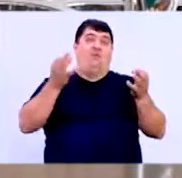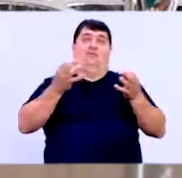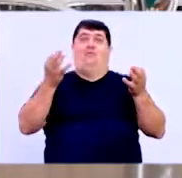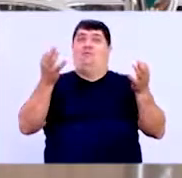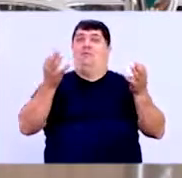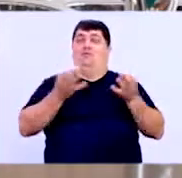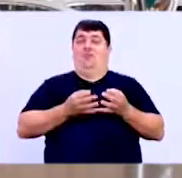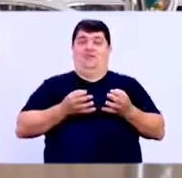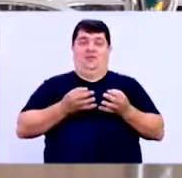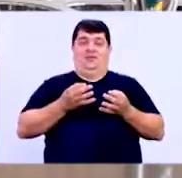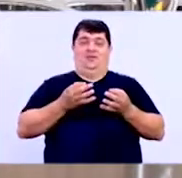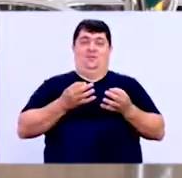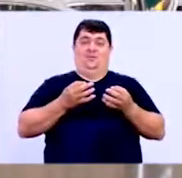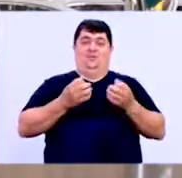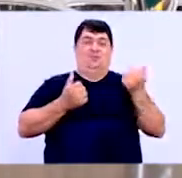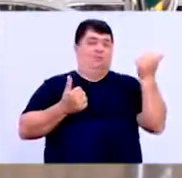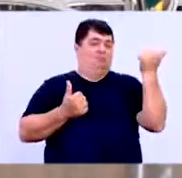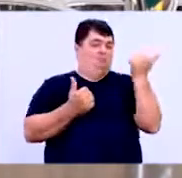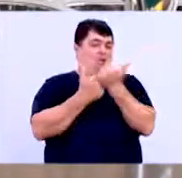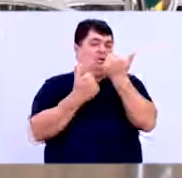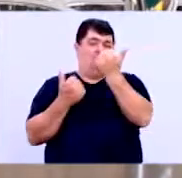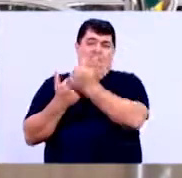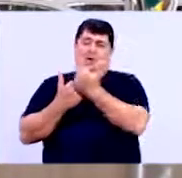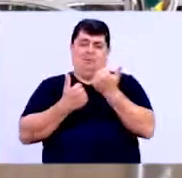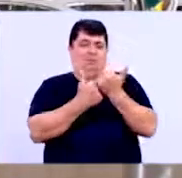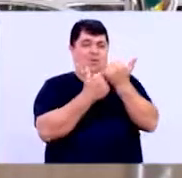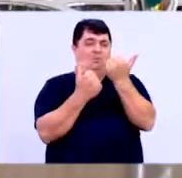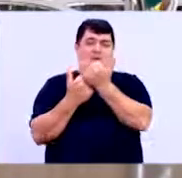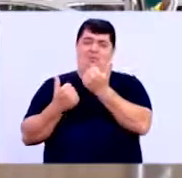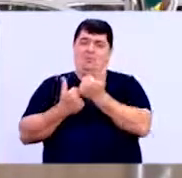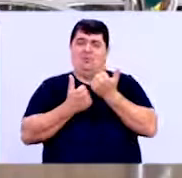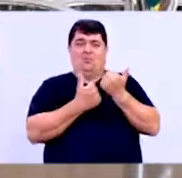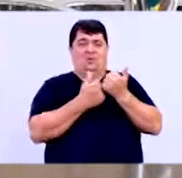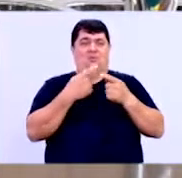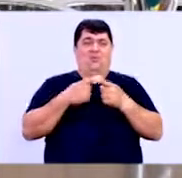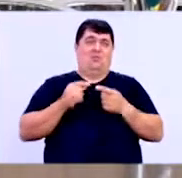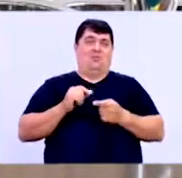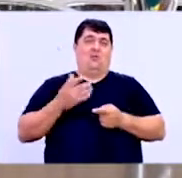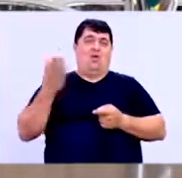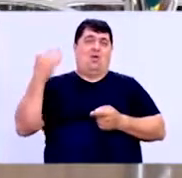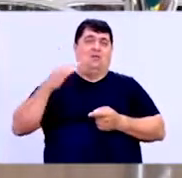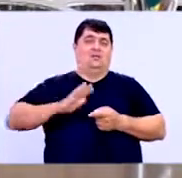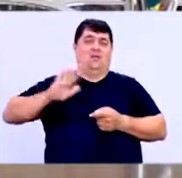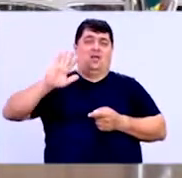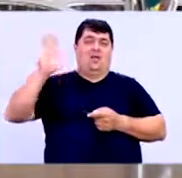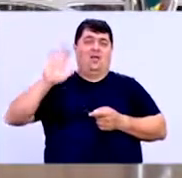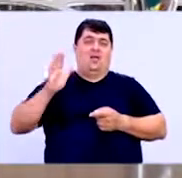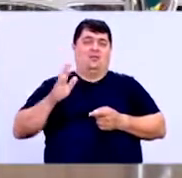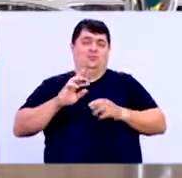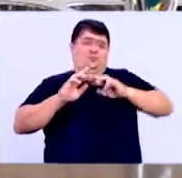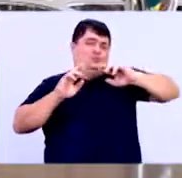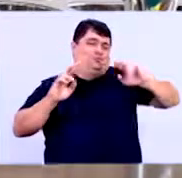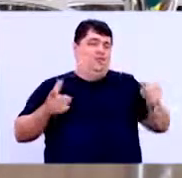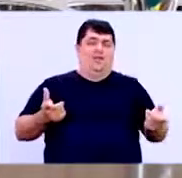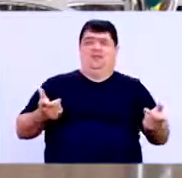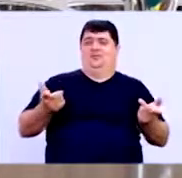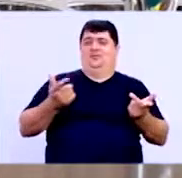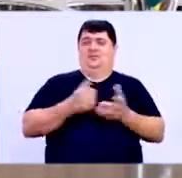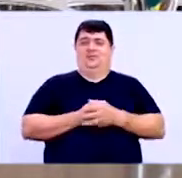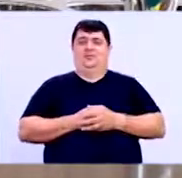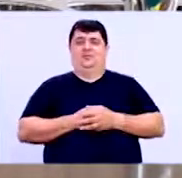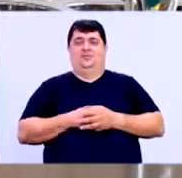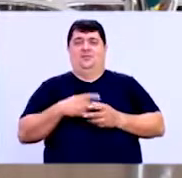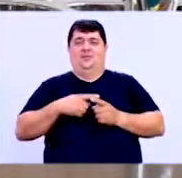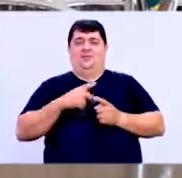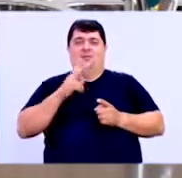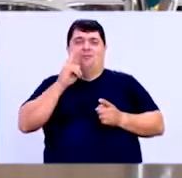corte de custos, uma adaptação com esses nossos ingredientes aqui hoje, um pouquinho mais alternativos, besteirinha. E a gente se